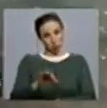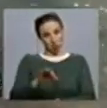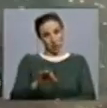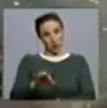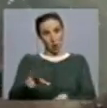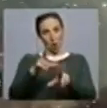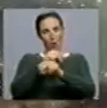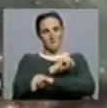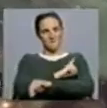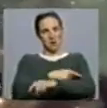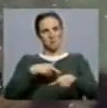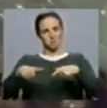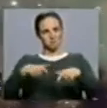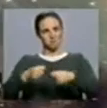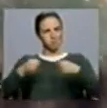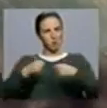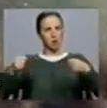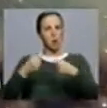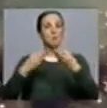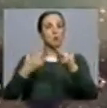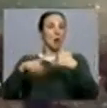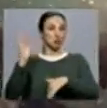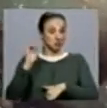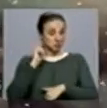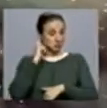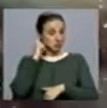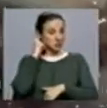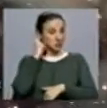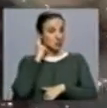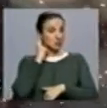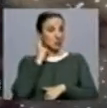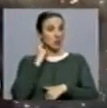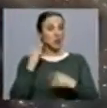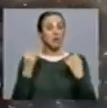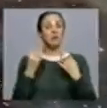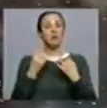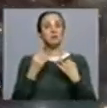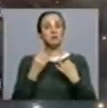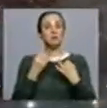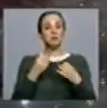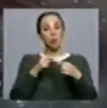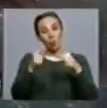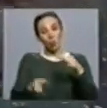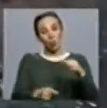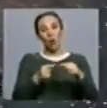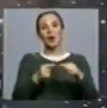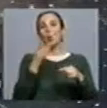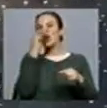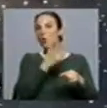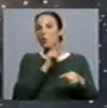mais explosões de estrelas de grande massa do que aquilo que nós pensávamos. E que a formação de buracos negros também pode aumentar em cerca